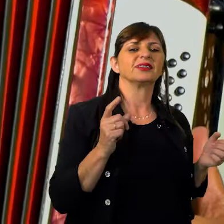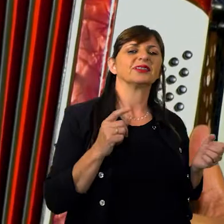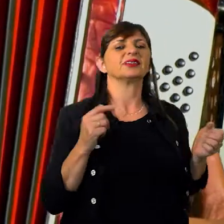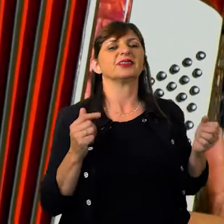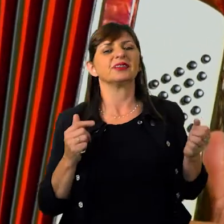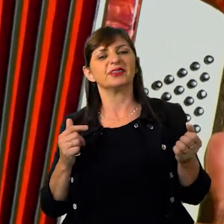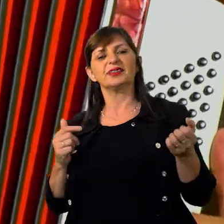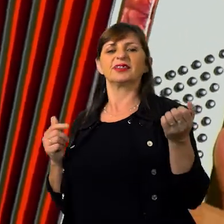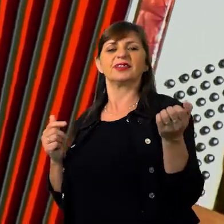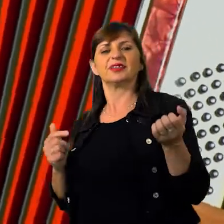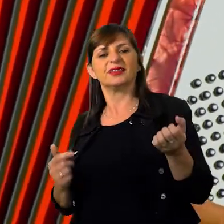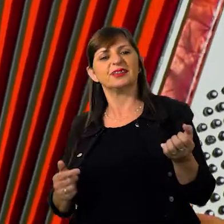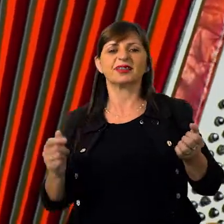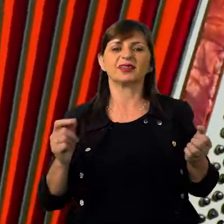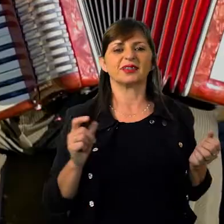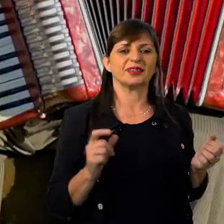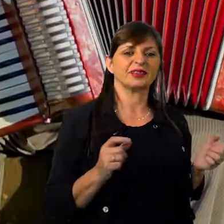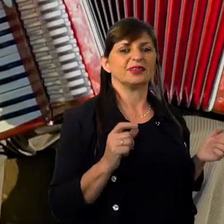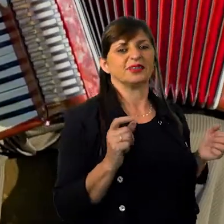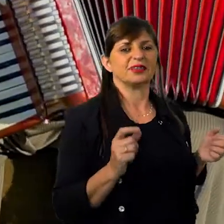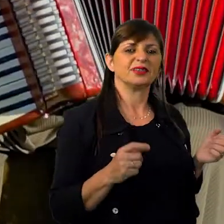chama ver o